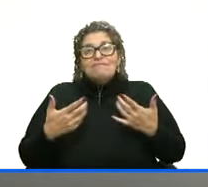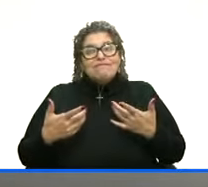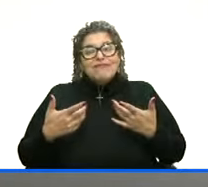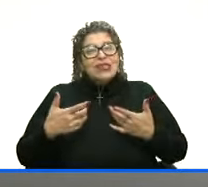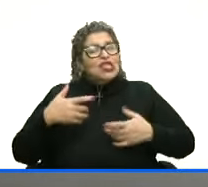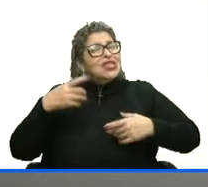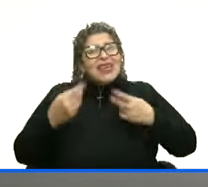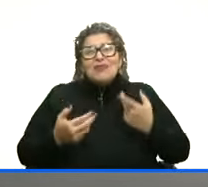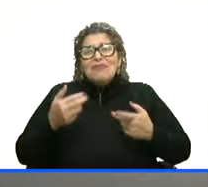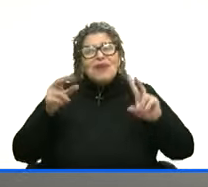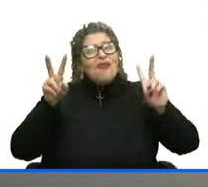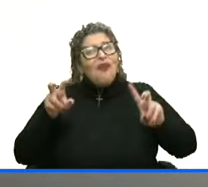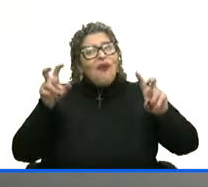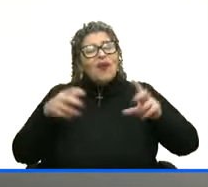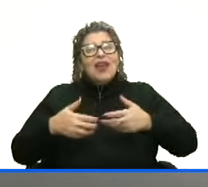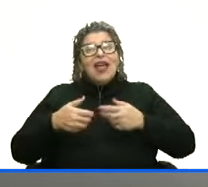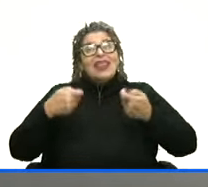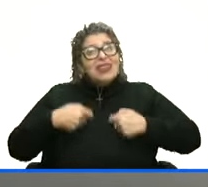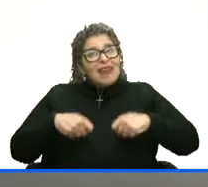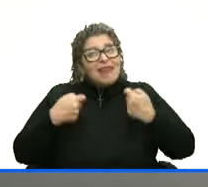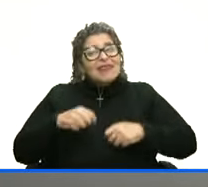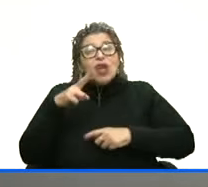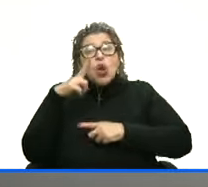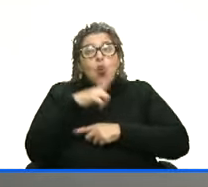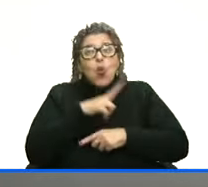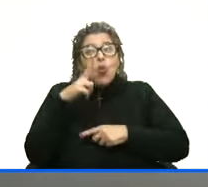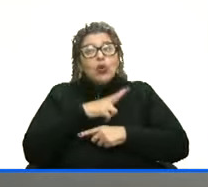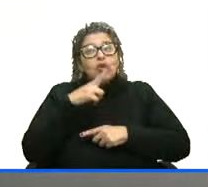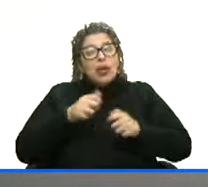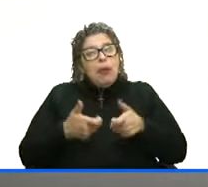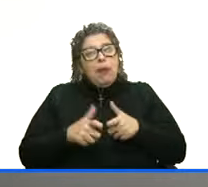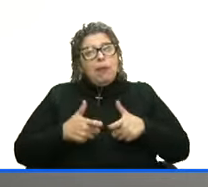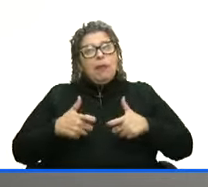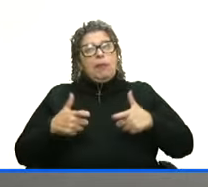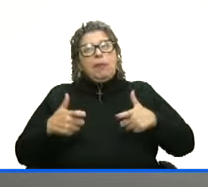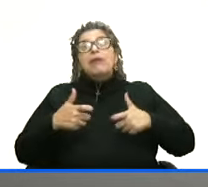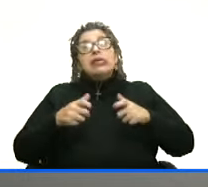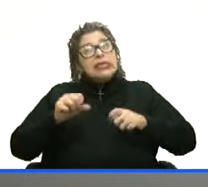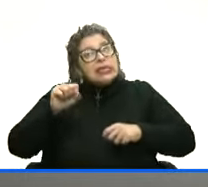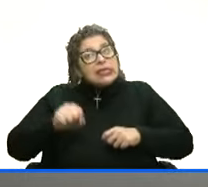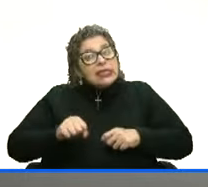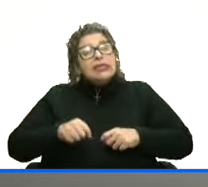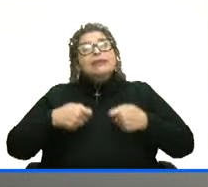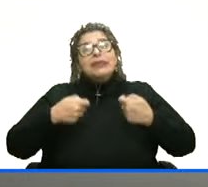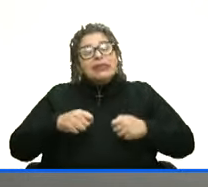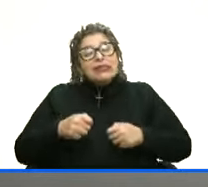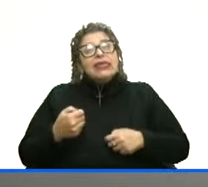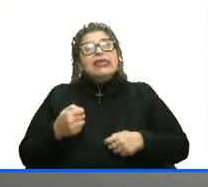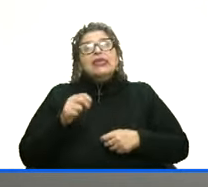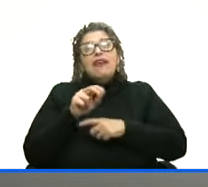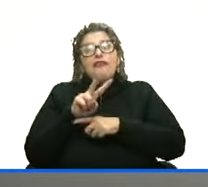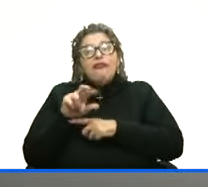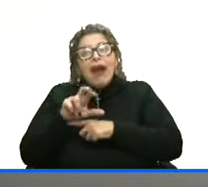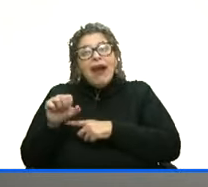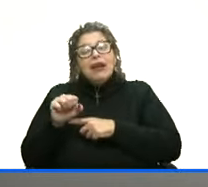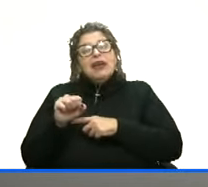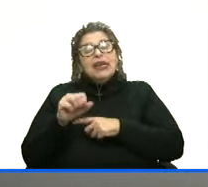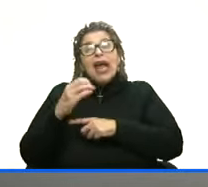nenhuma discussão em relação à necessidade urgente de se aumentar, sim, as vagas